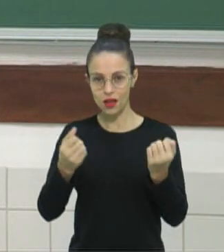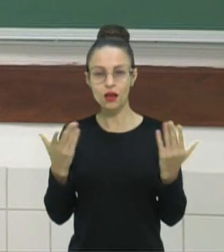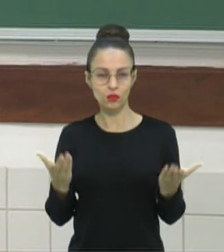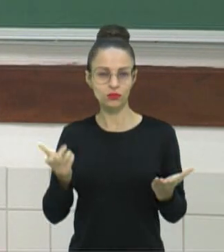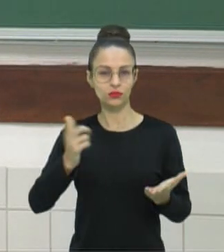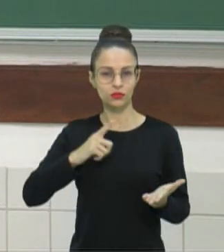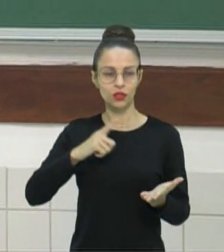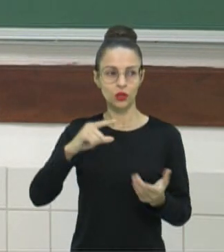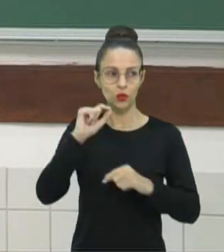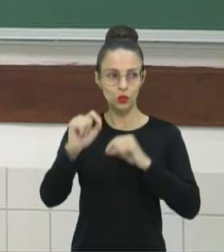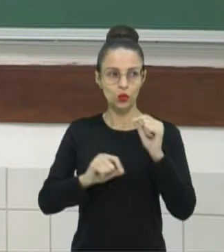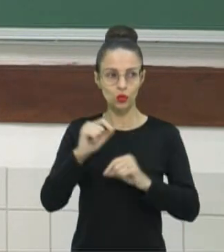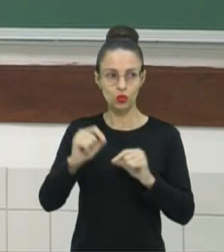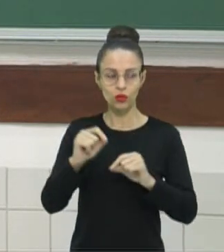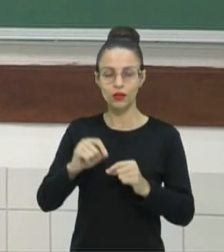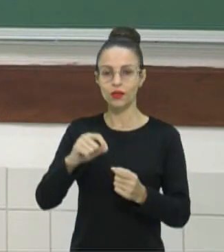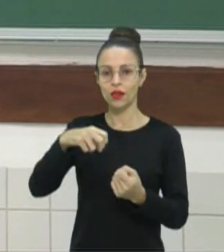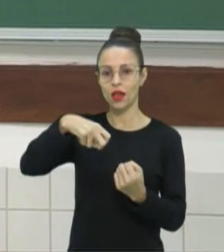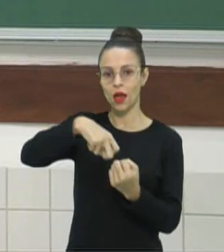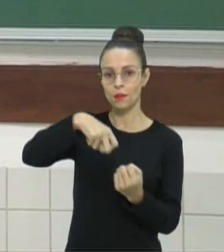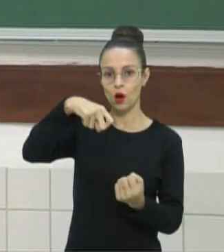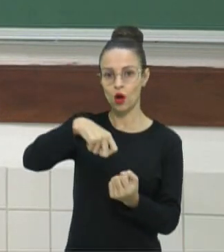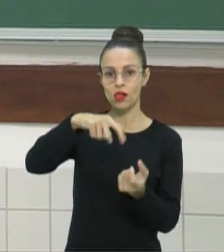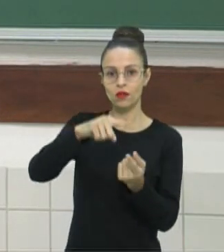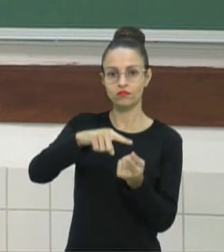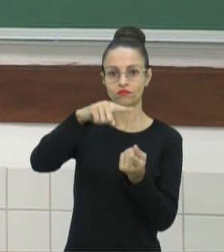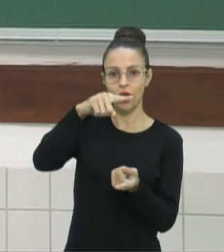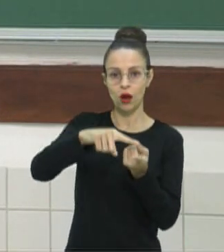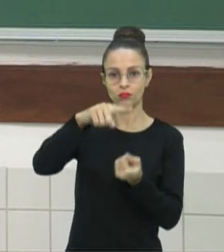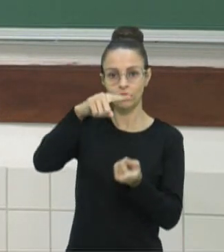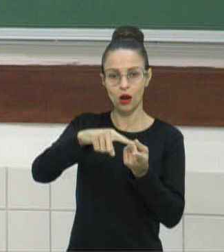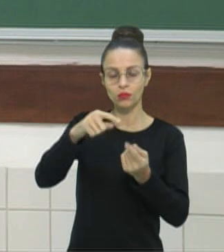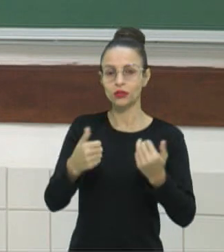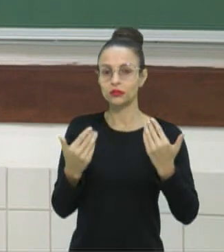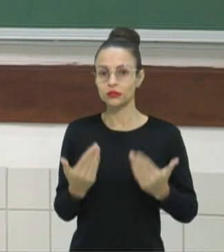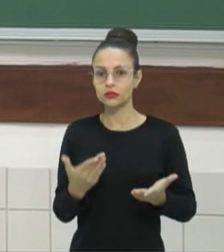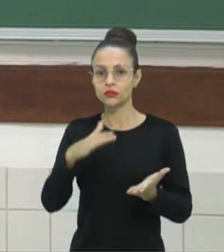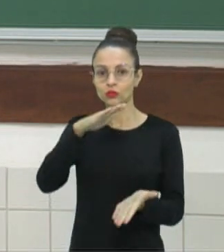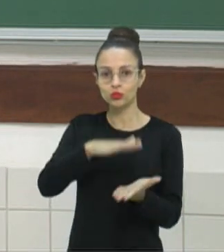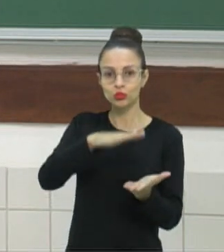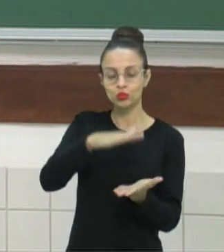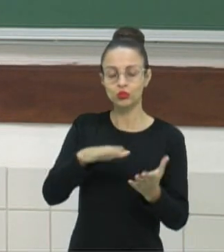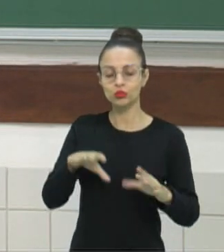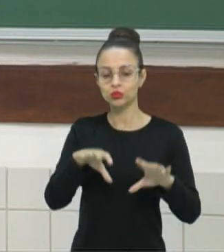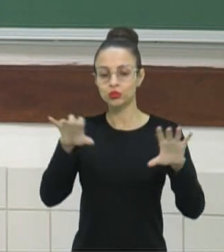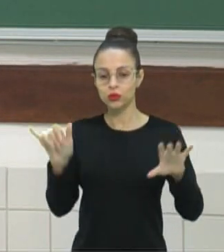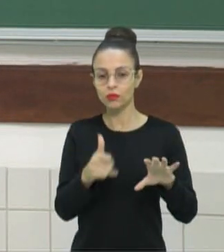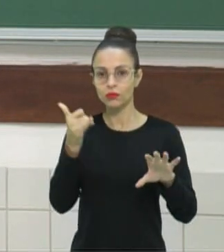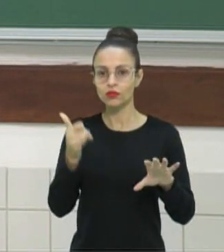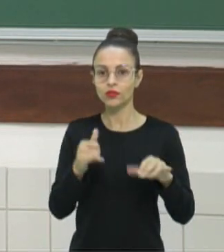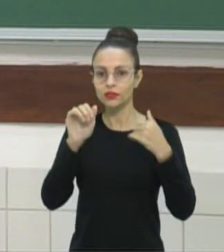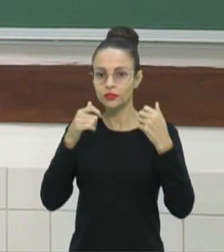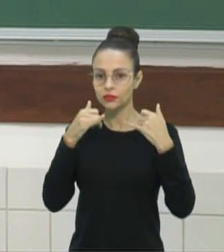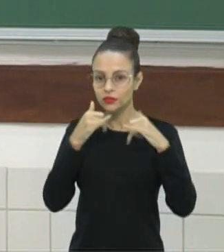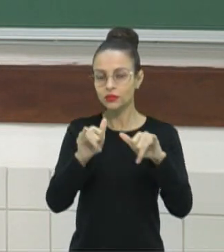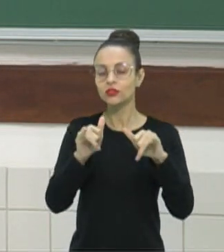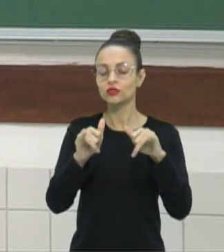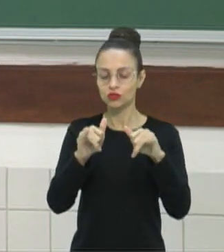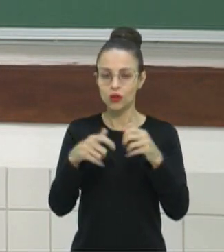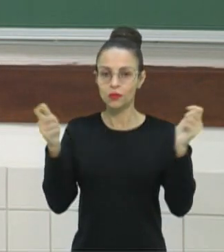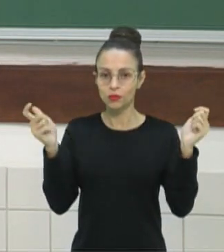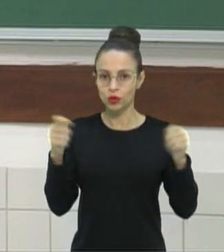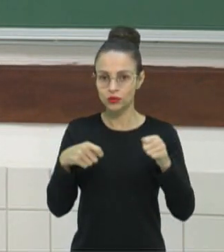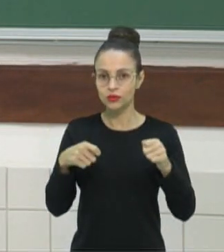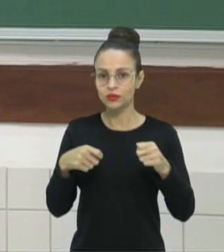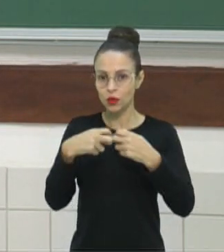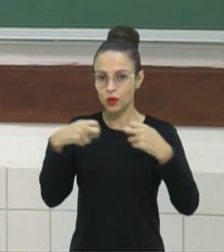né? Você tem ali a mola que fica oscilando, só que tem um amortecedor que pega essa energia potencial elástica da mola